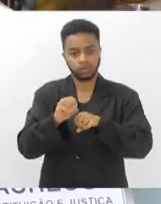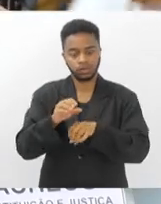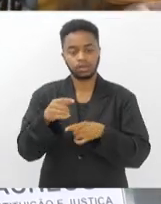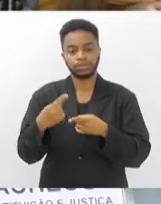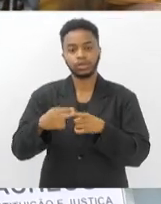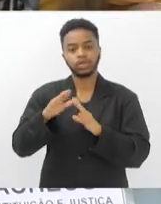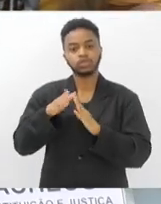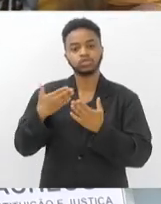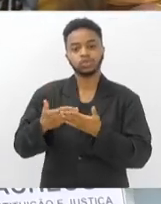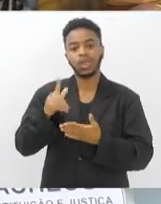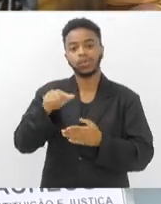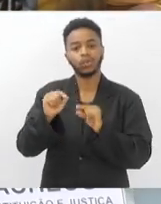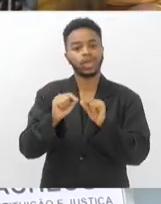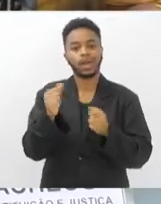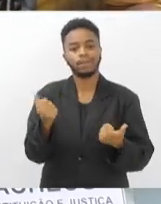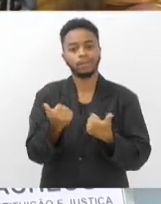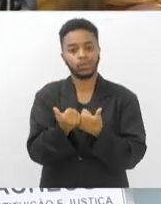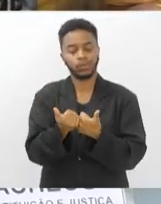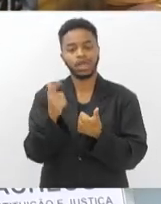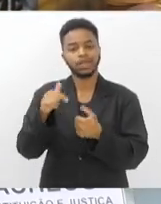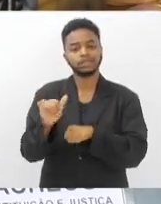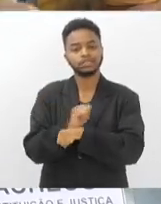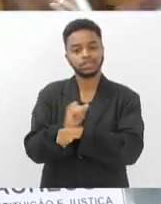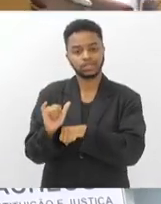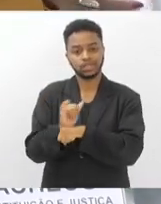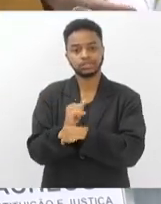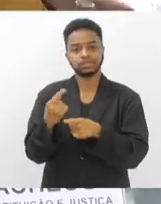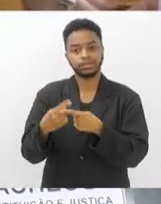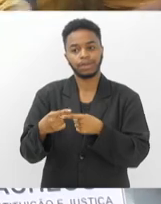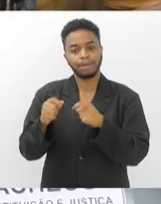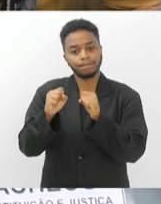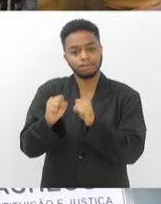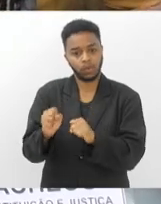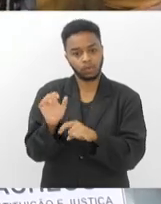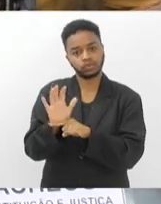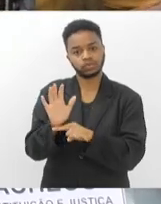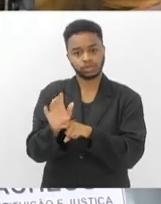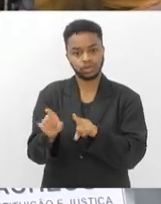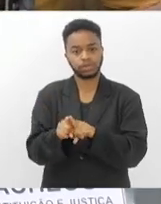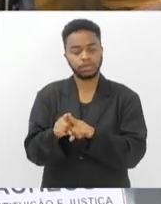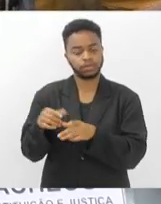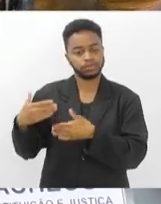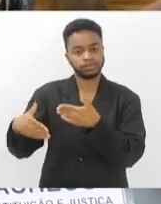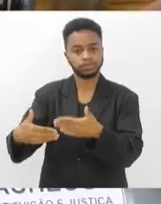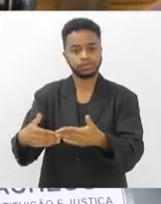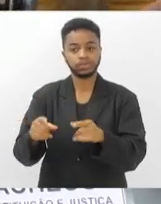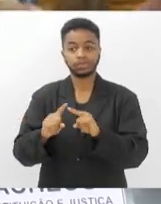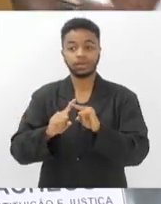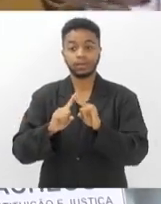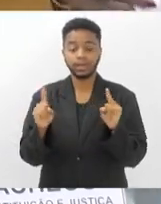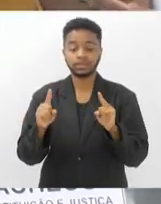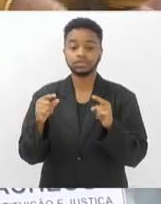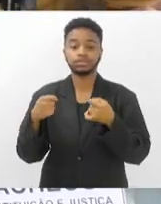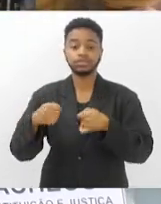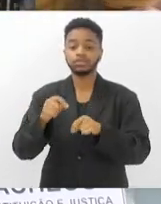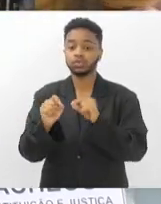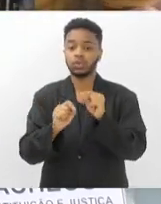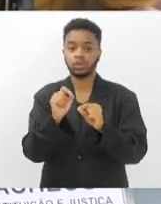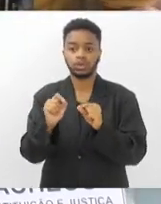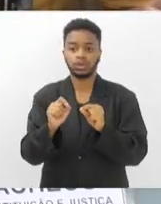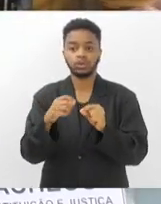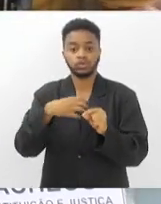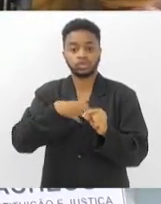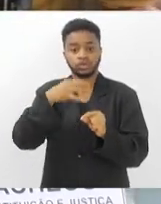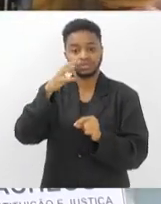ela é suporte, ela é um instrumento. E ela pode ajudar, sim, nesse processo. Agora, desde que seja feito da